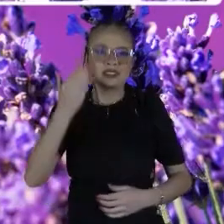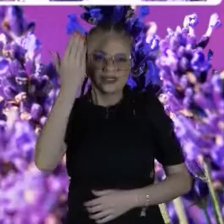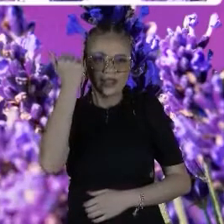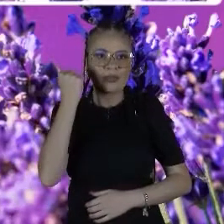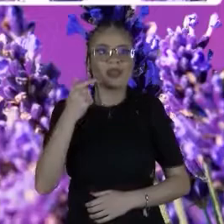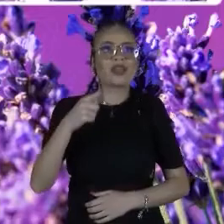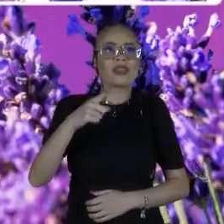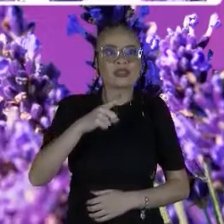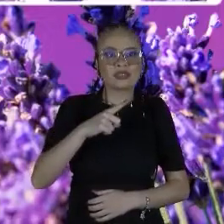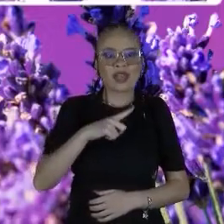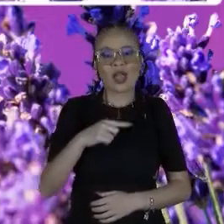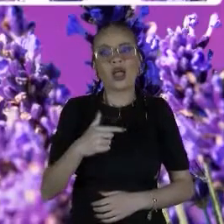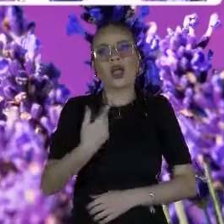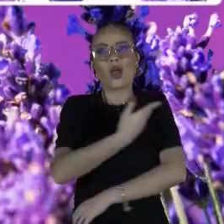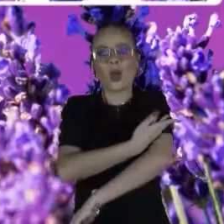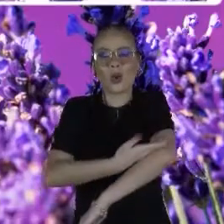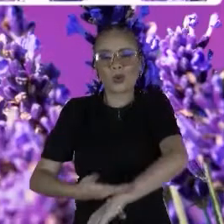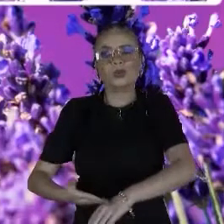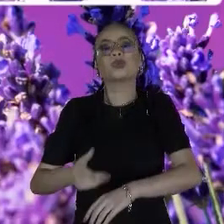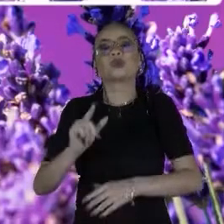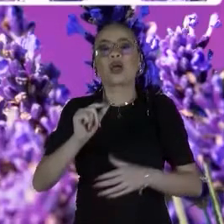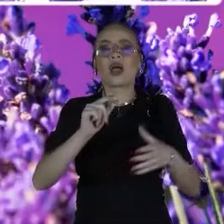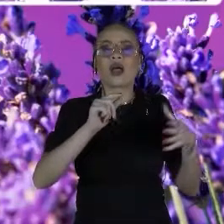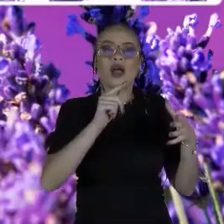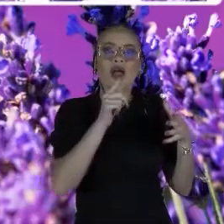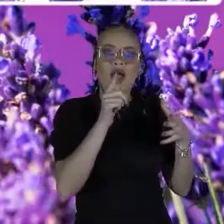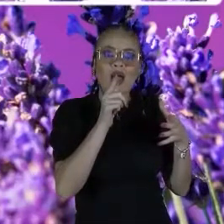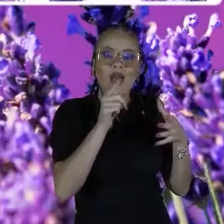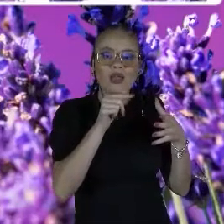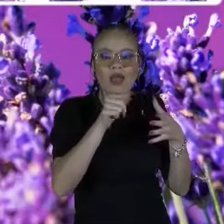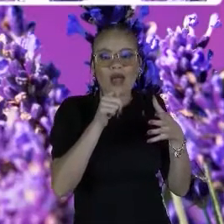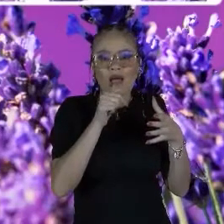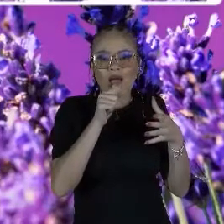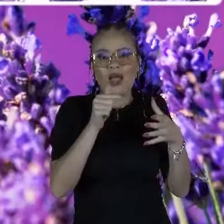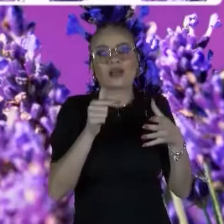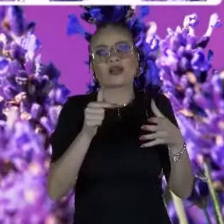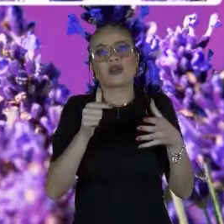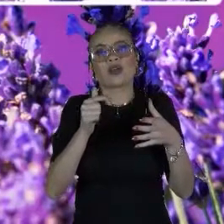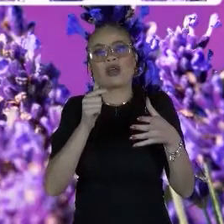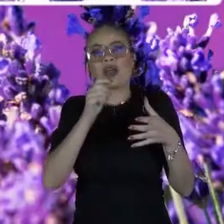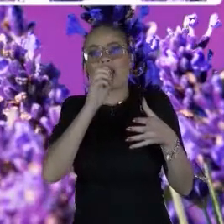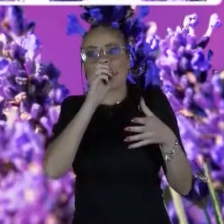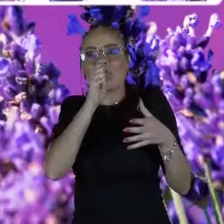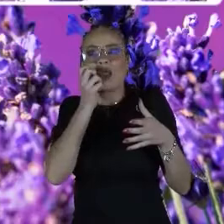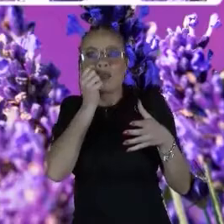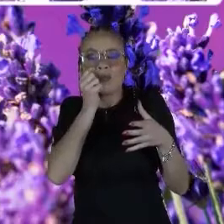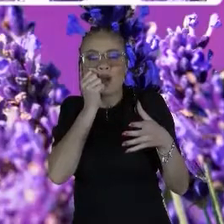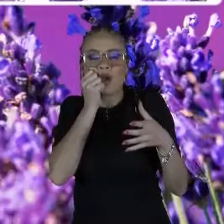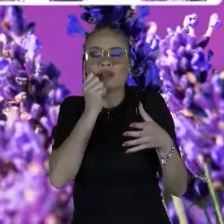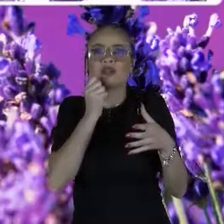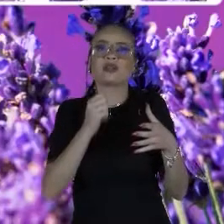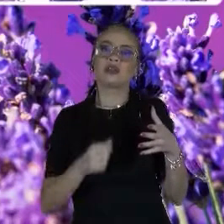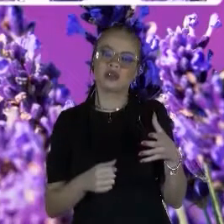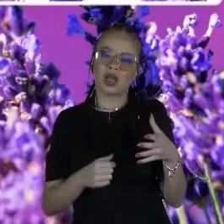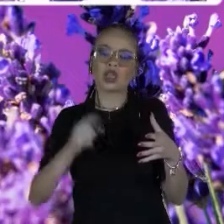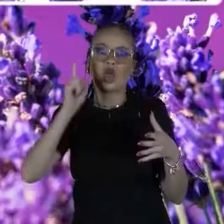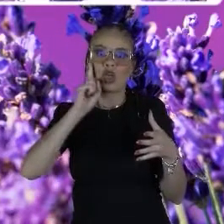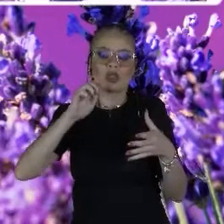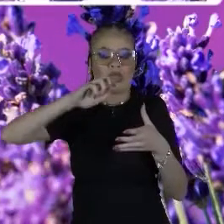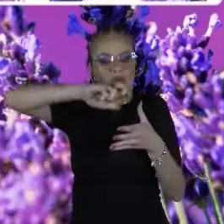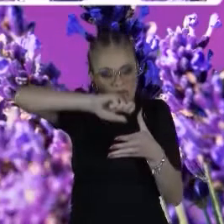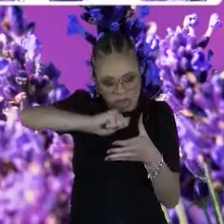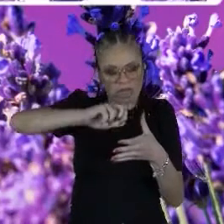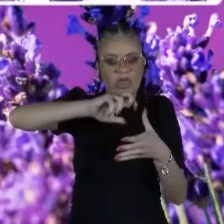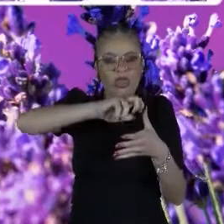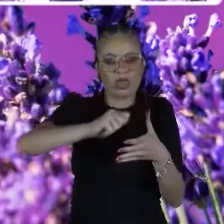adora começar o dia com água e limão espremido né só que gente espremer aquele limão todo dia dá muito mais trabalho